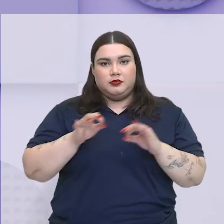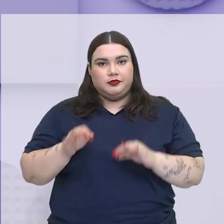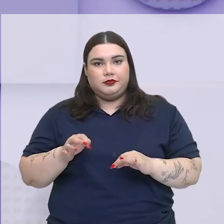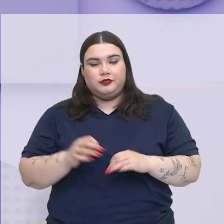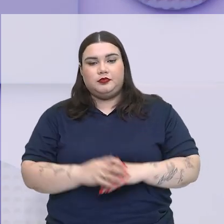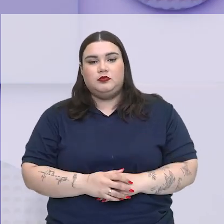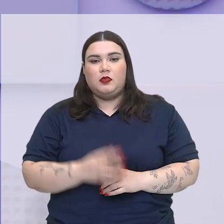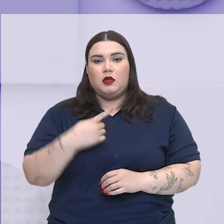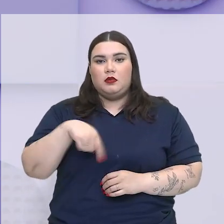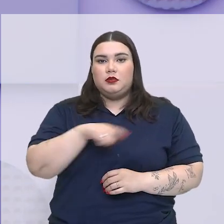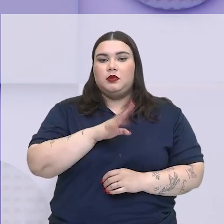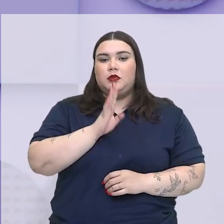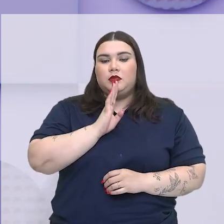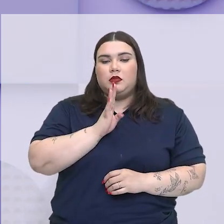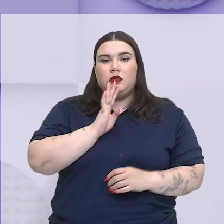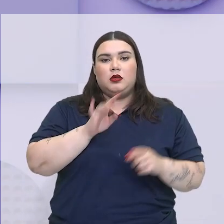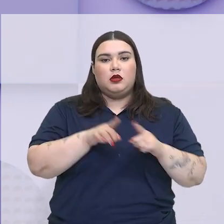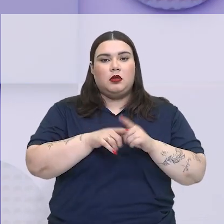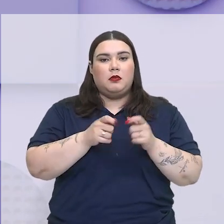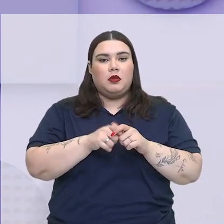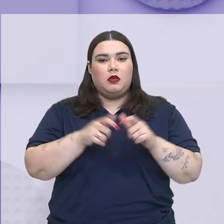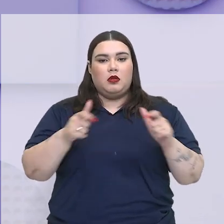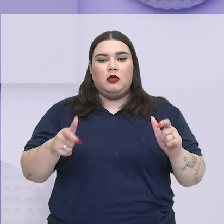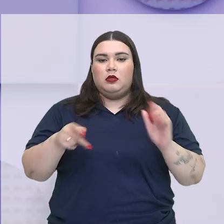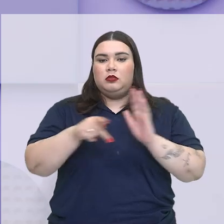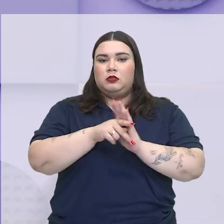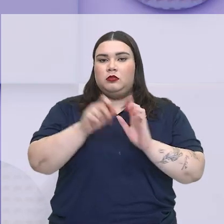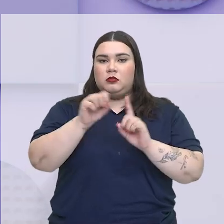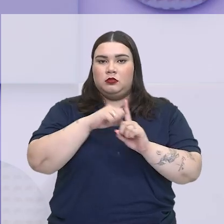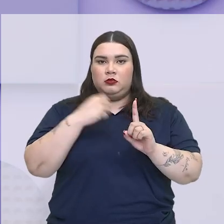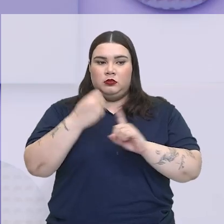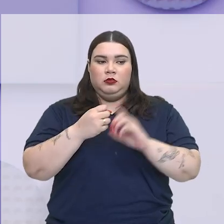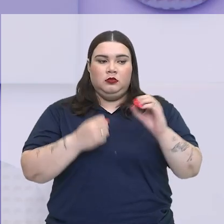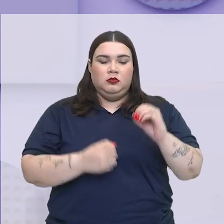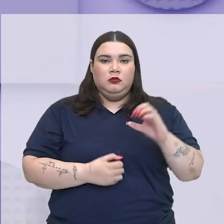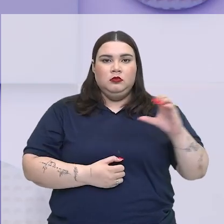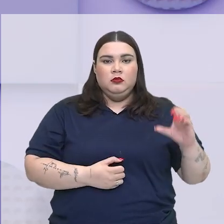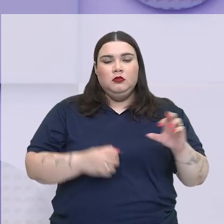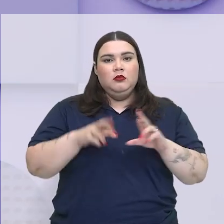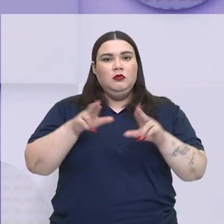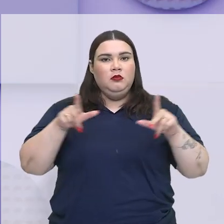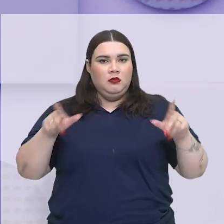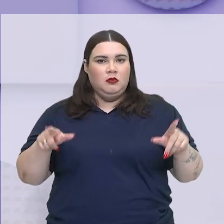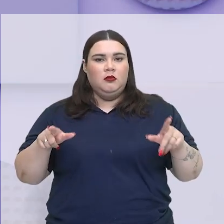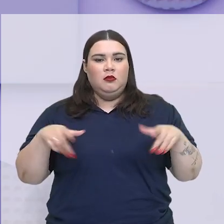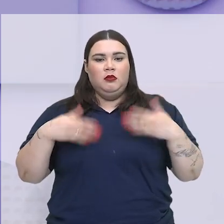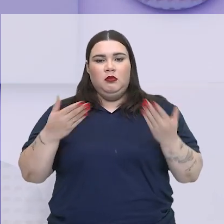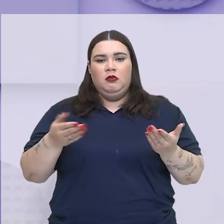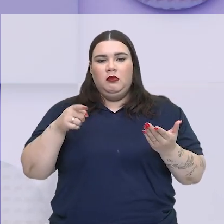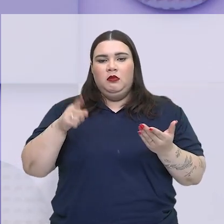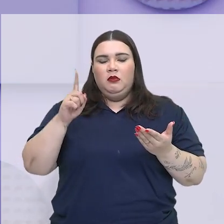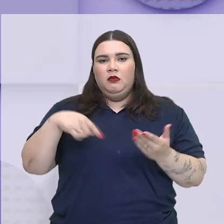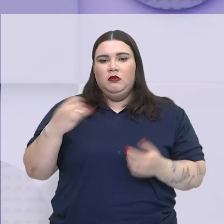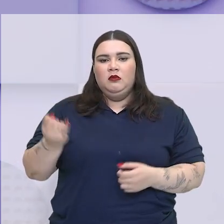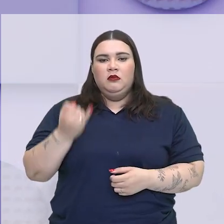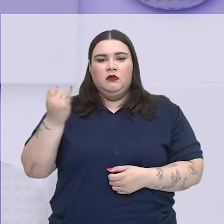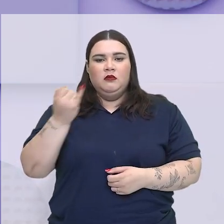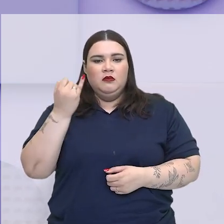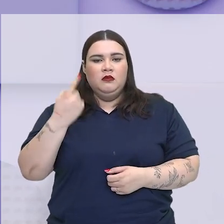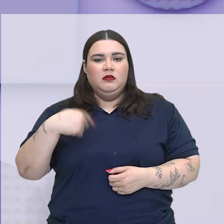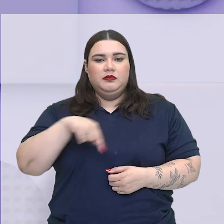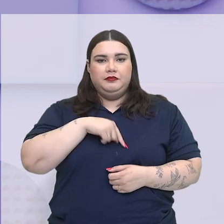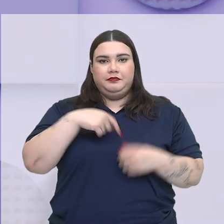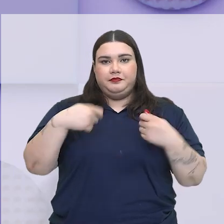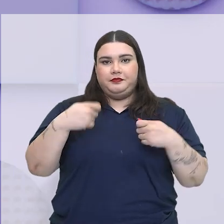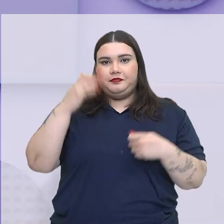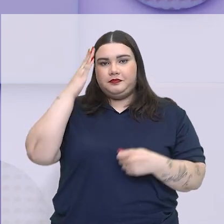que, inclusive, muitas coisas da sociedade ocidental. Então, esse é um detalhe muito importante que a gente tem que se